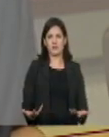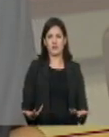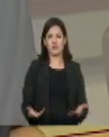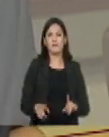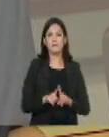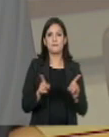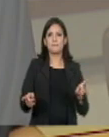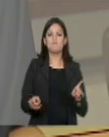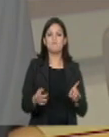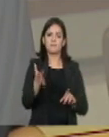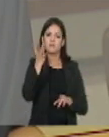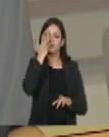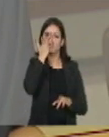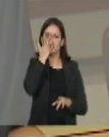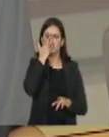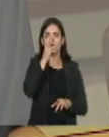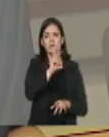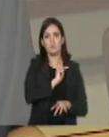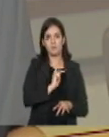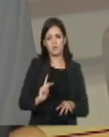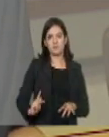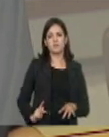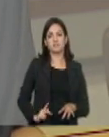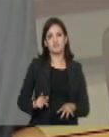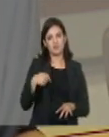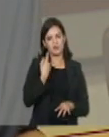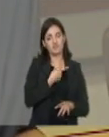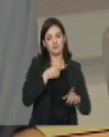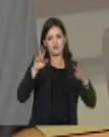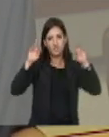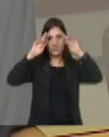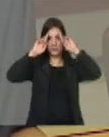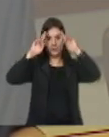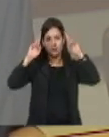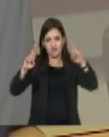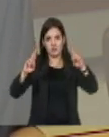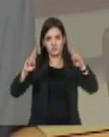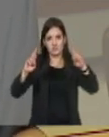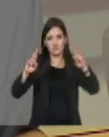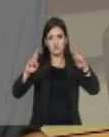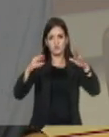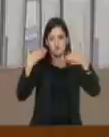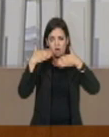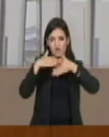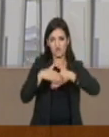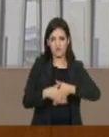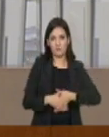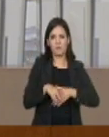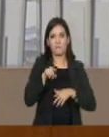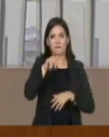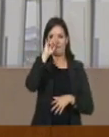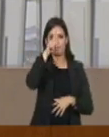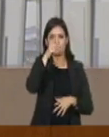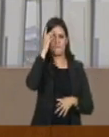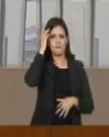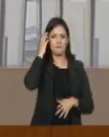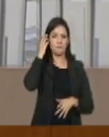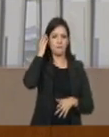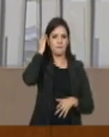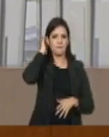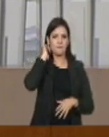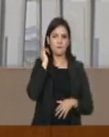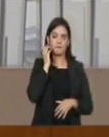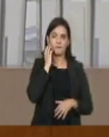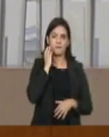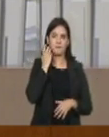Excelência, como o nosso presidente, é o nosso respeito e a nossa submissão à sua autoridade. Ministro Fux,